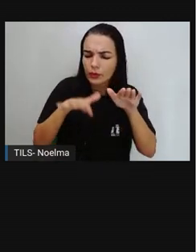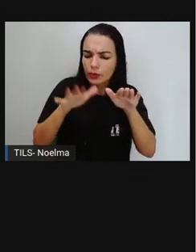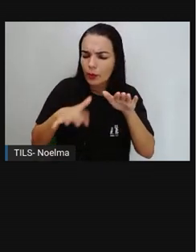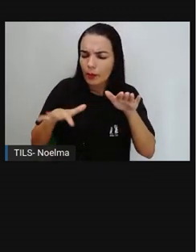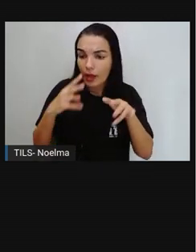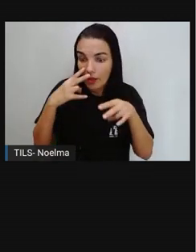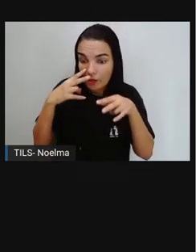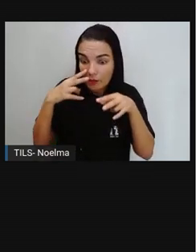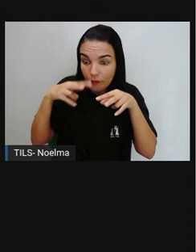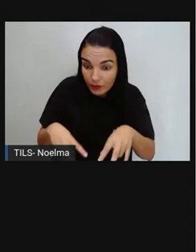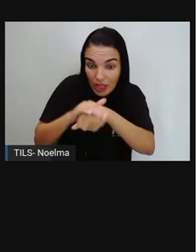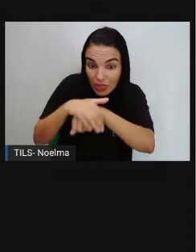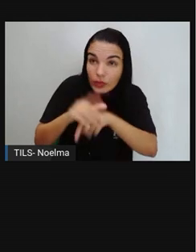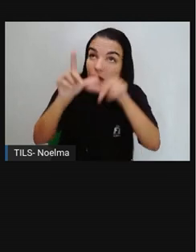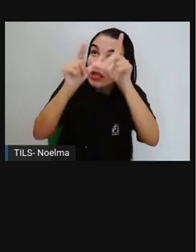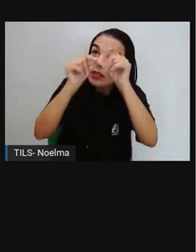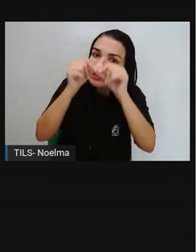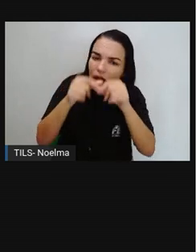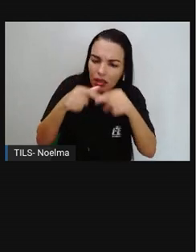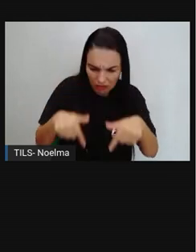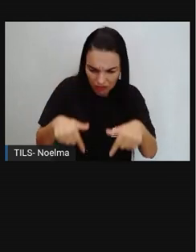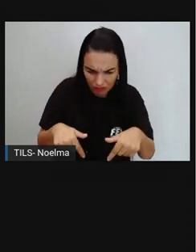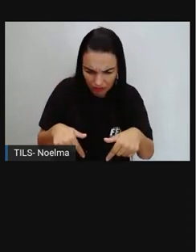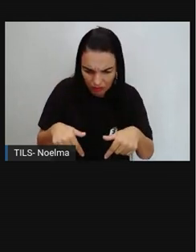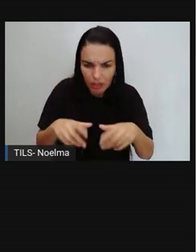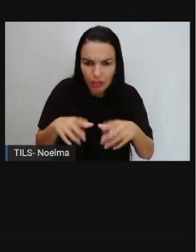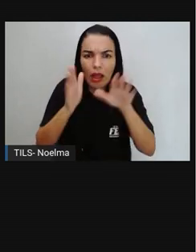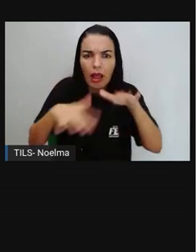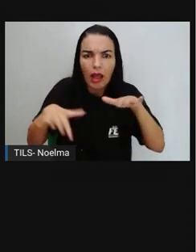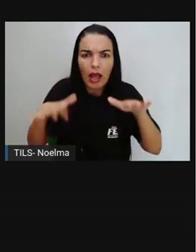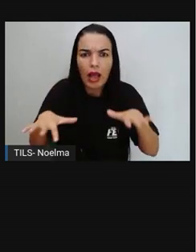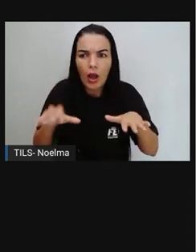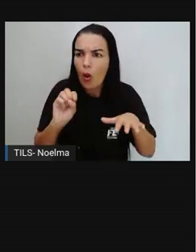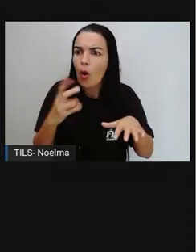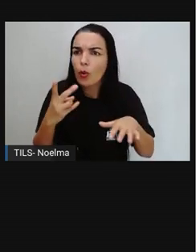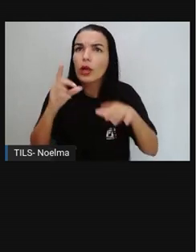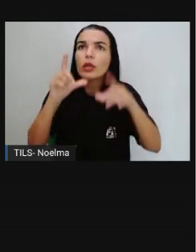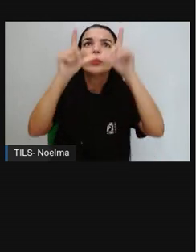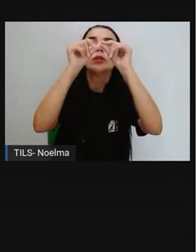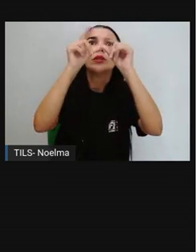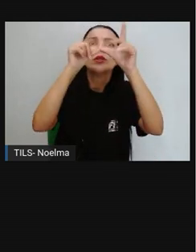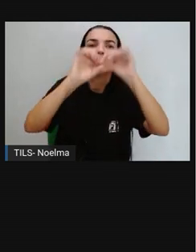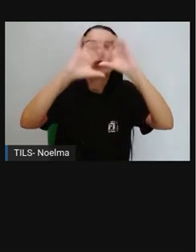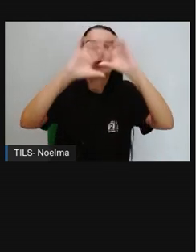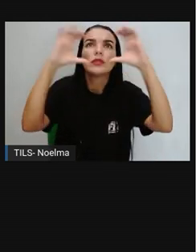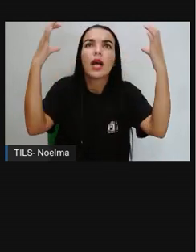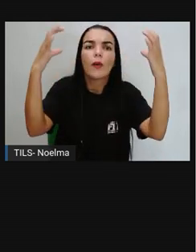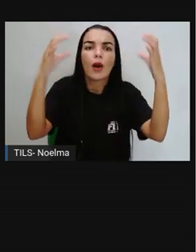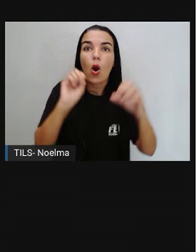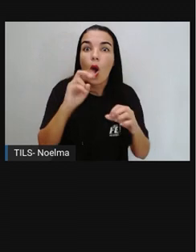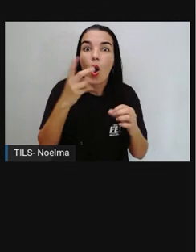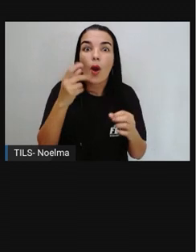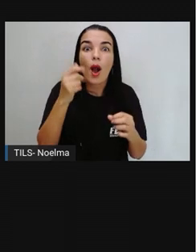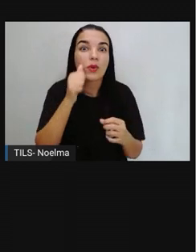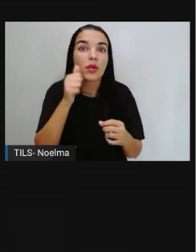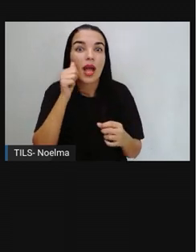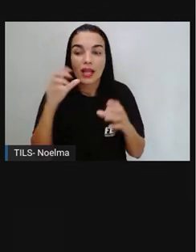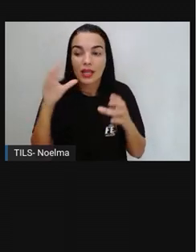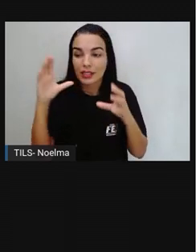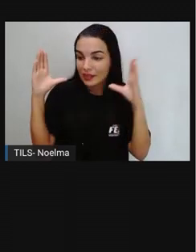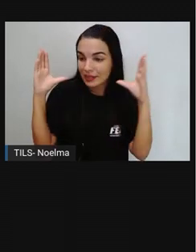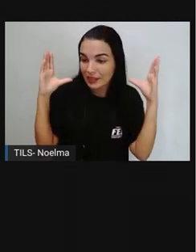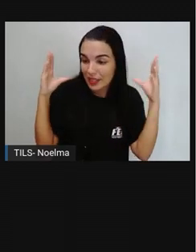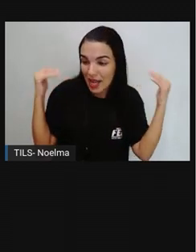uma estrela. Estrela do mar ou estrela do céu? Pior, hein? E se ela visse na praia a tal da cantora famosa do outro texto?